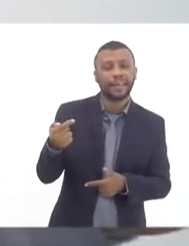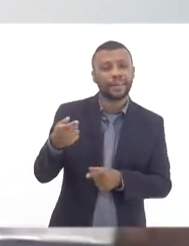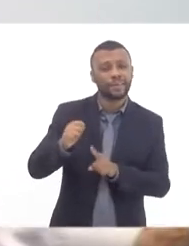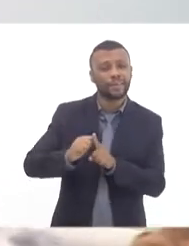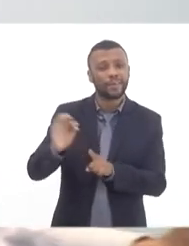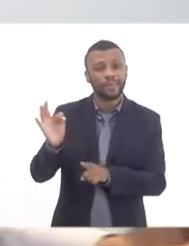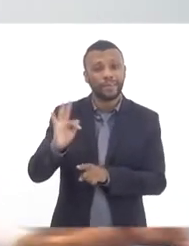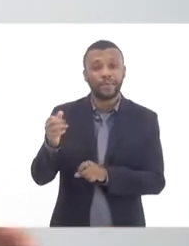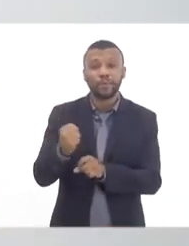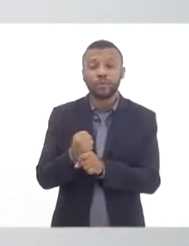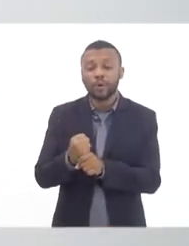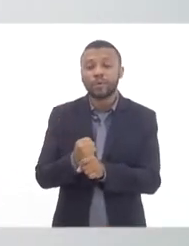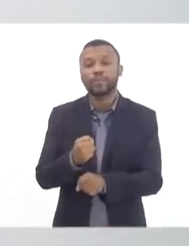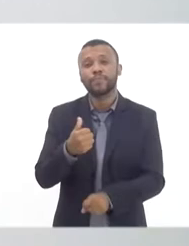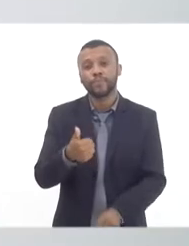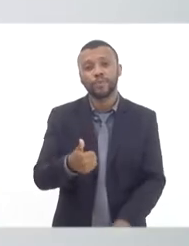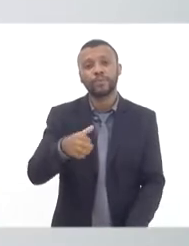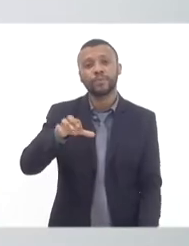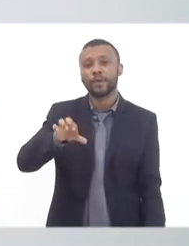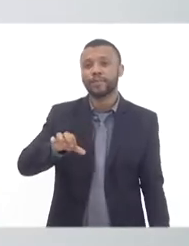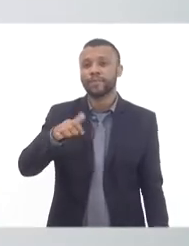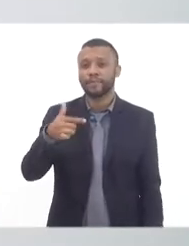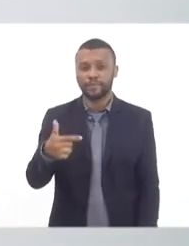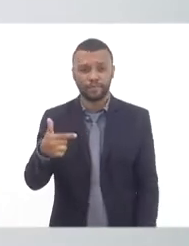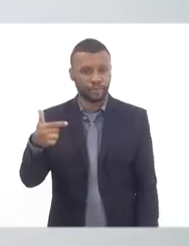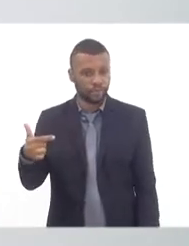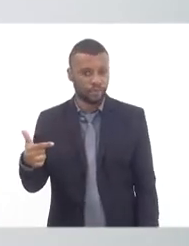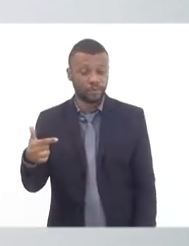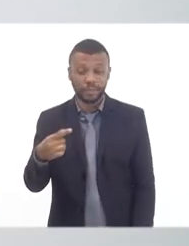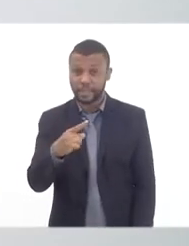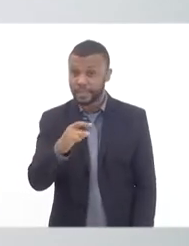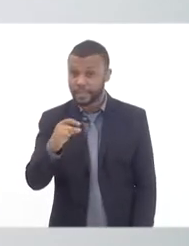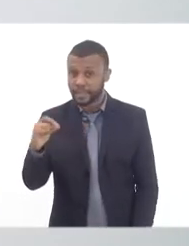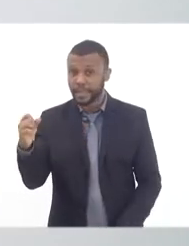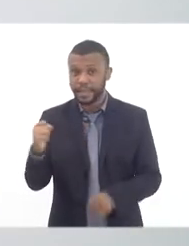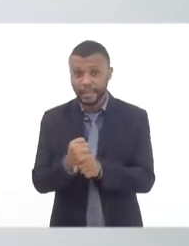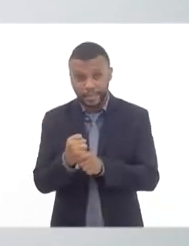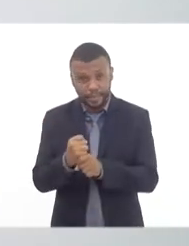de 1922. 100 anos!